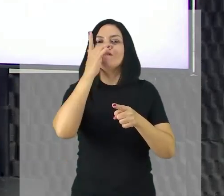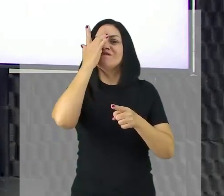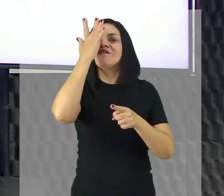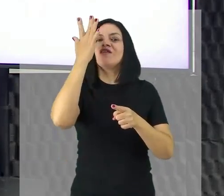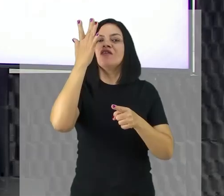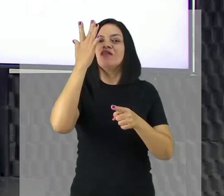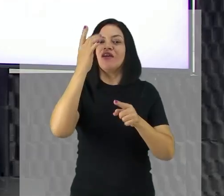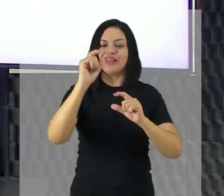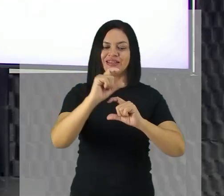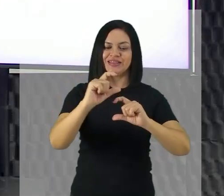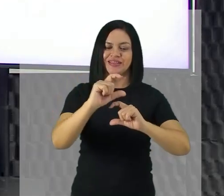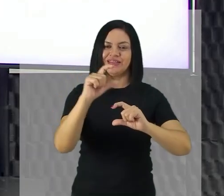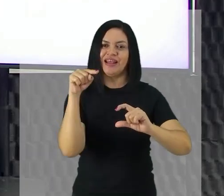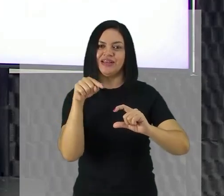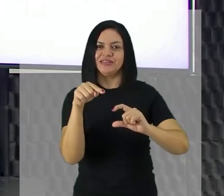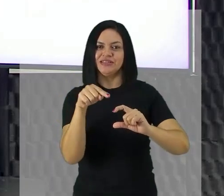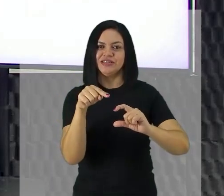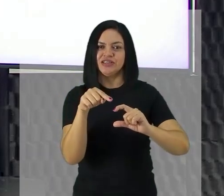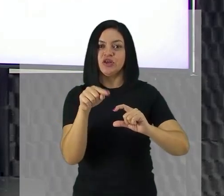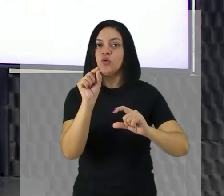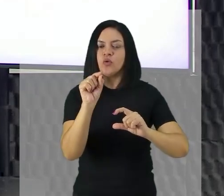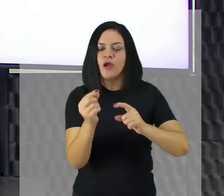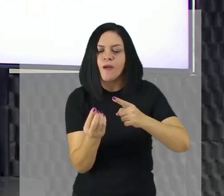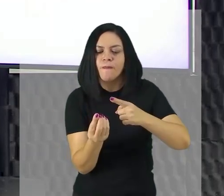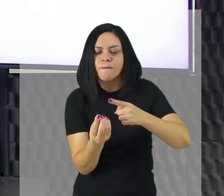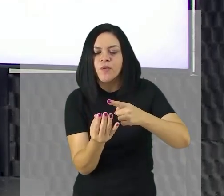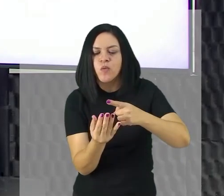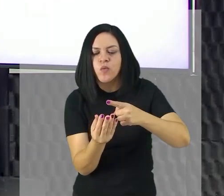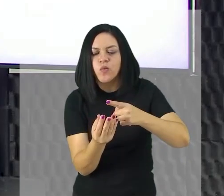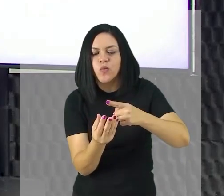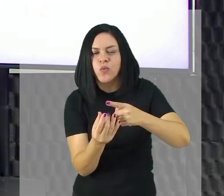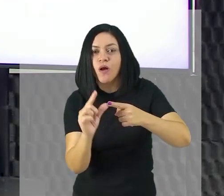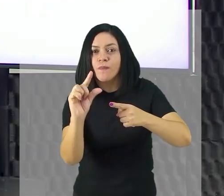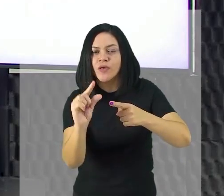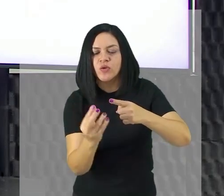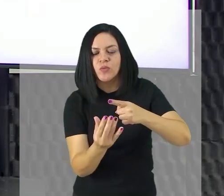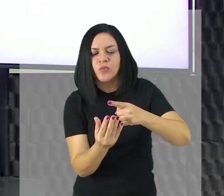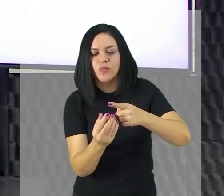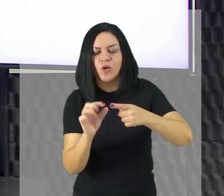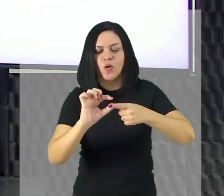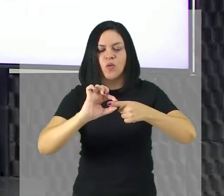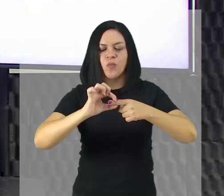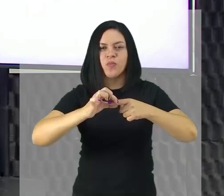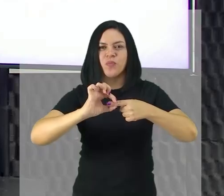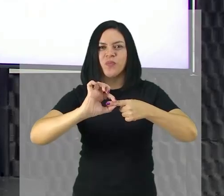na tirinha, a partir do menor aquecimento do conjunto, o parafuso e a